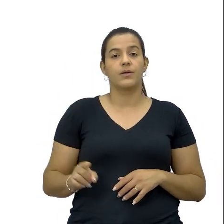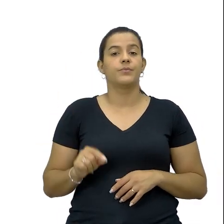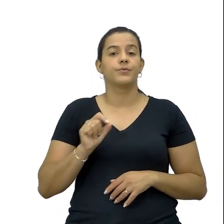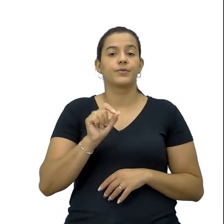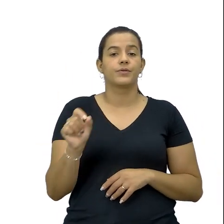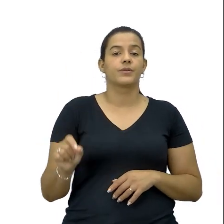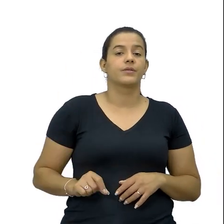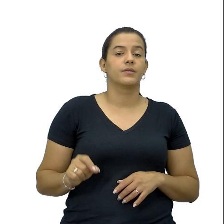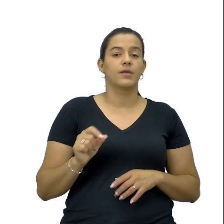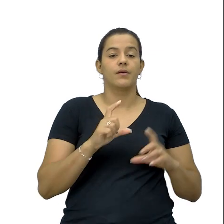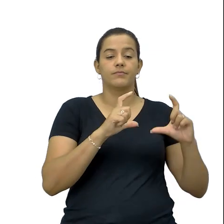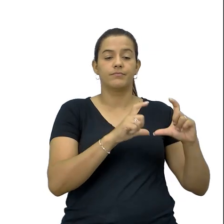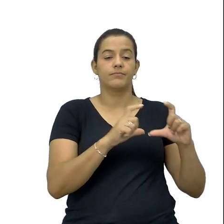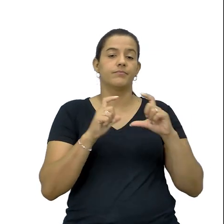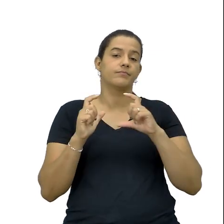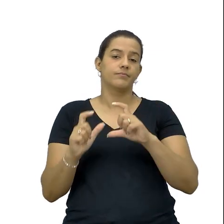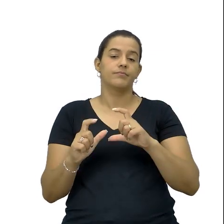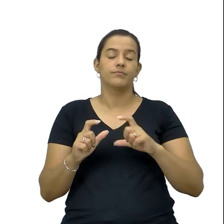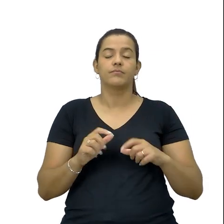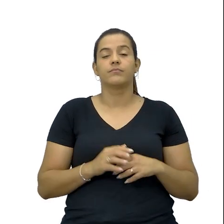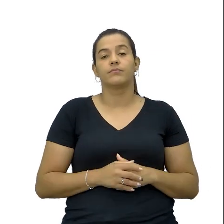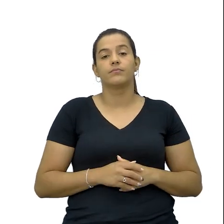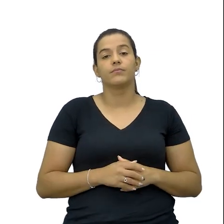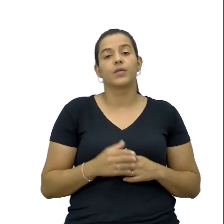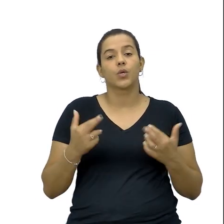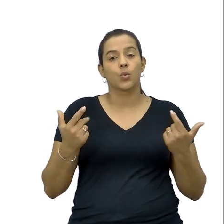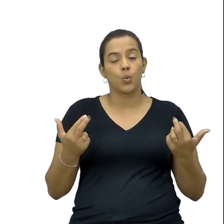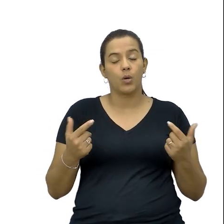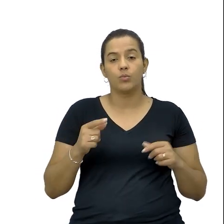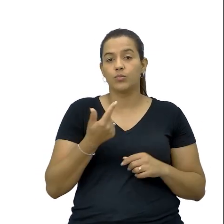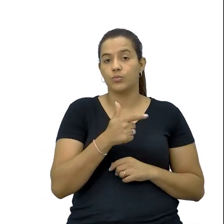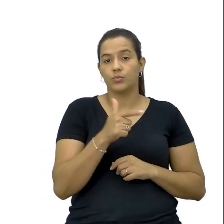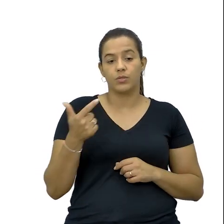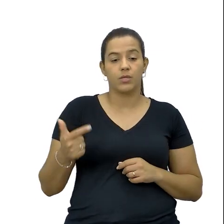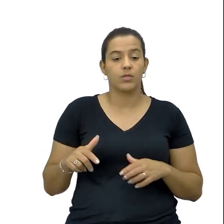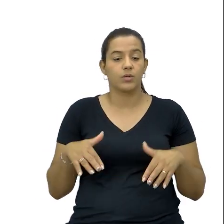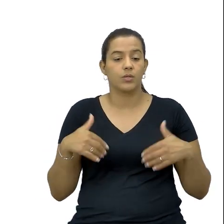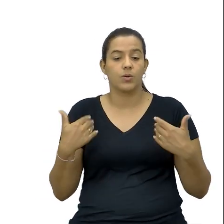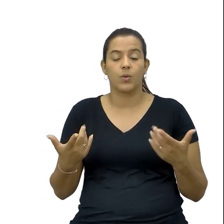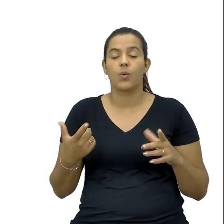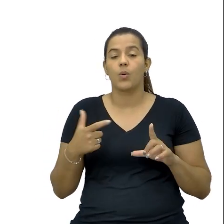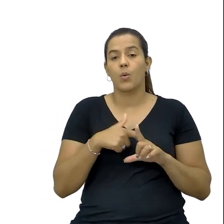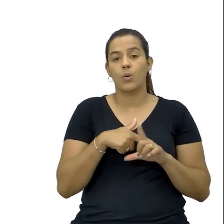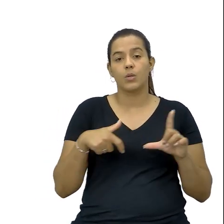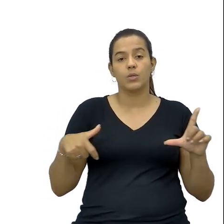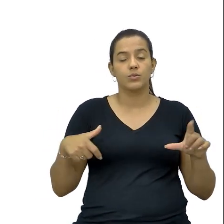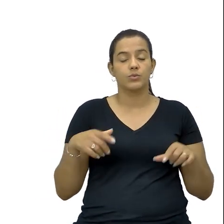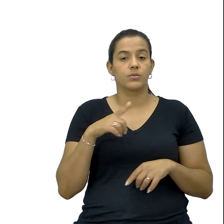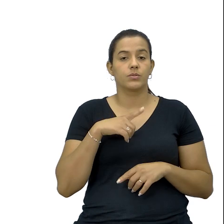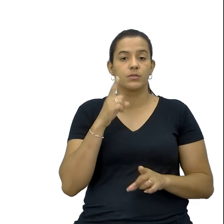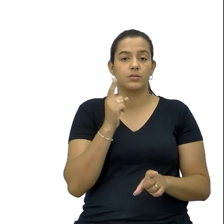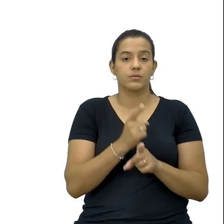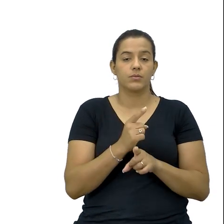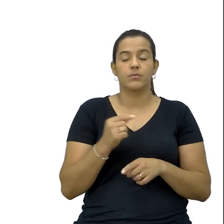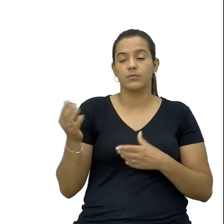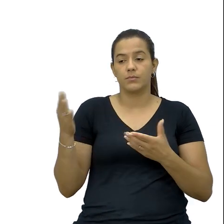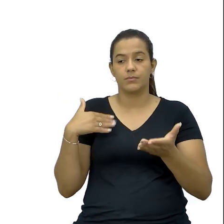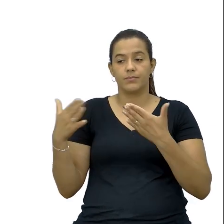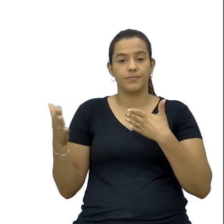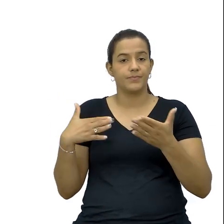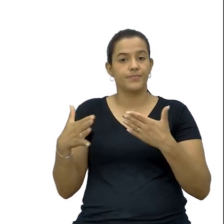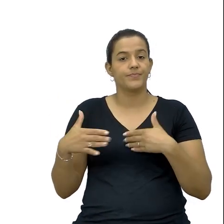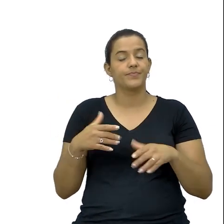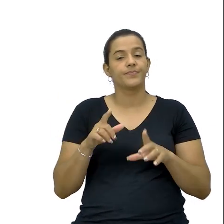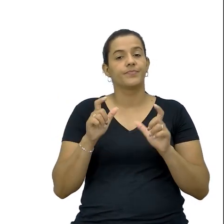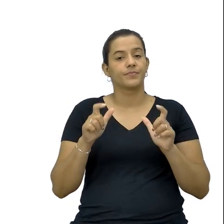né, a ordenada, em que eixo ela está, então aqui fica a discussão para a sala, né? É legal que a